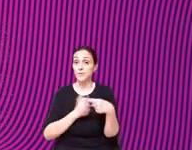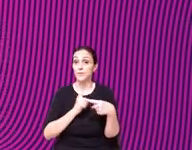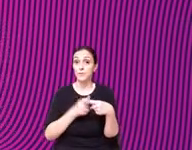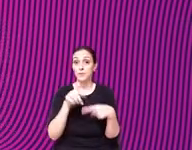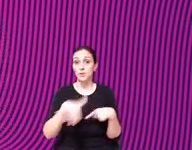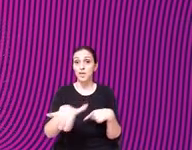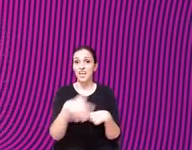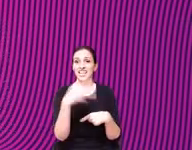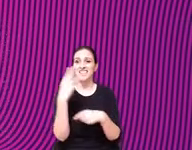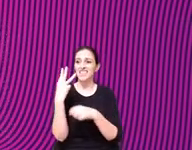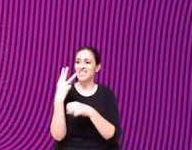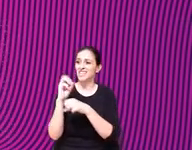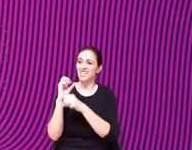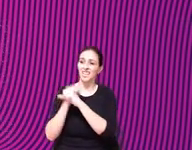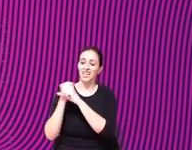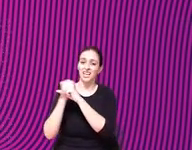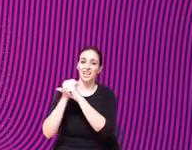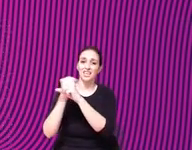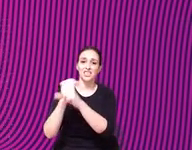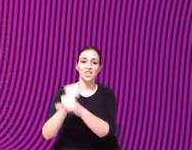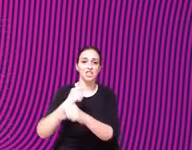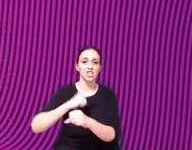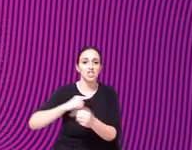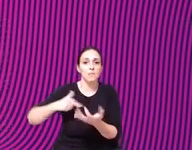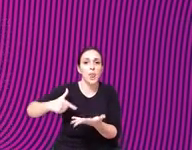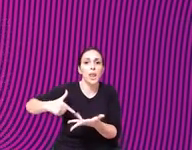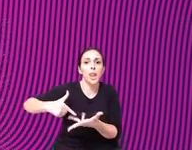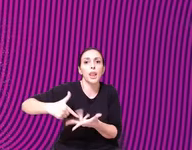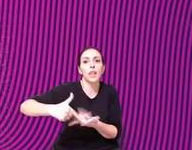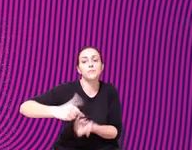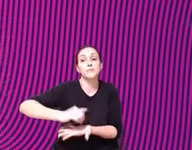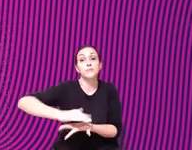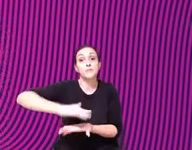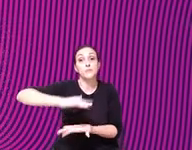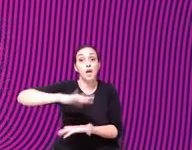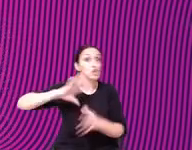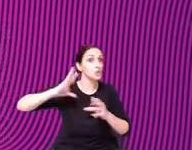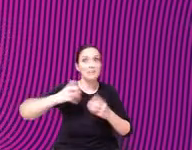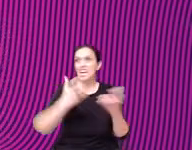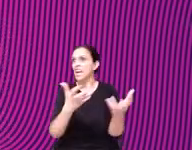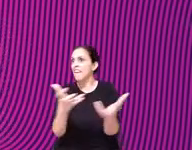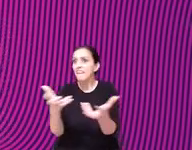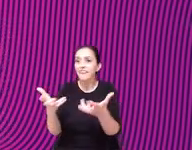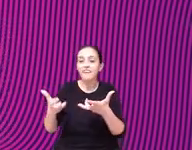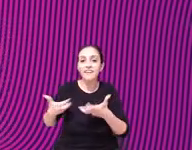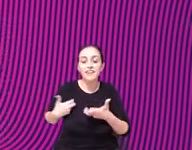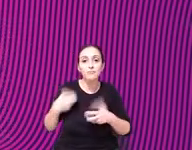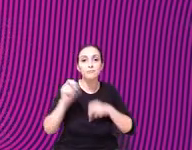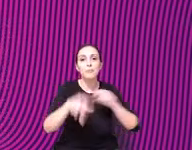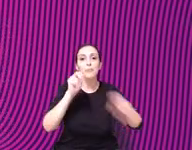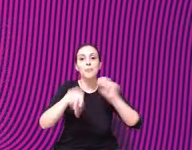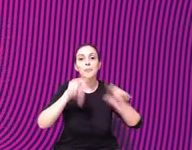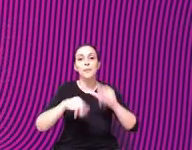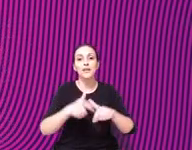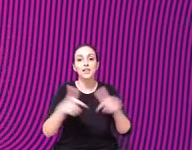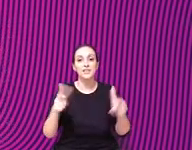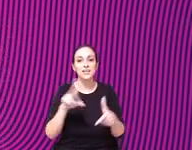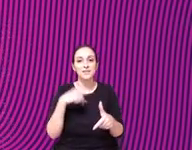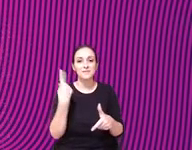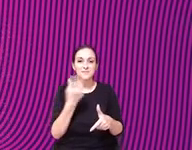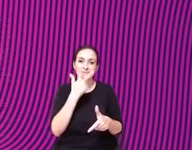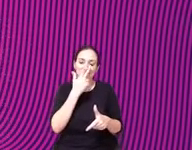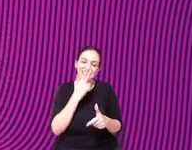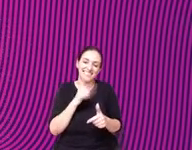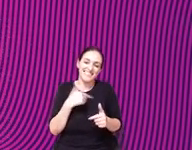3 décadas atrás havia uma pletora de nefrologistas, né? Todo mundo queria ser nefrologista, nós somos vítimas no bom sentido